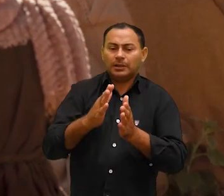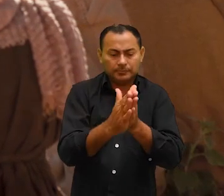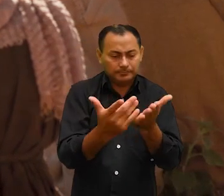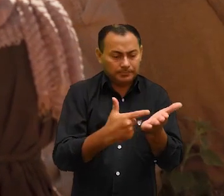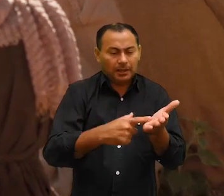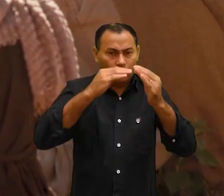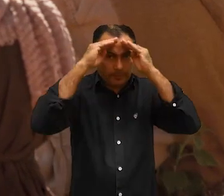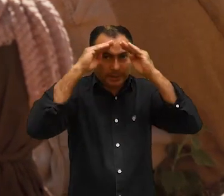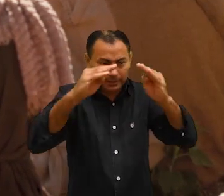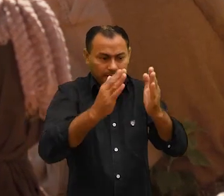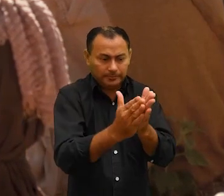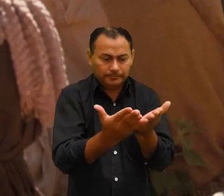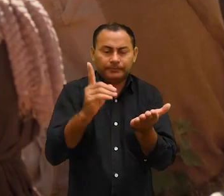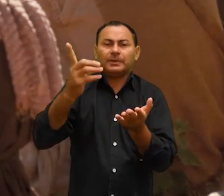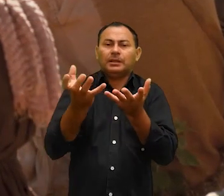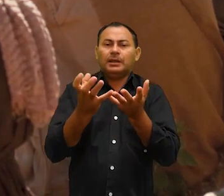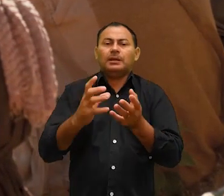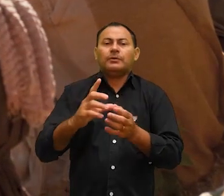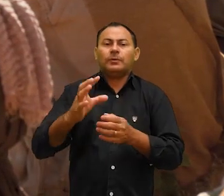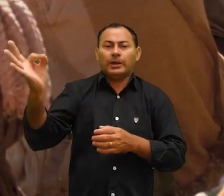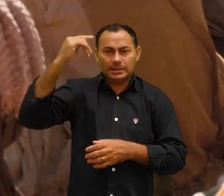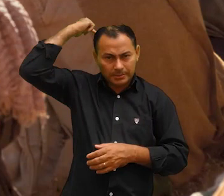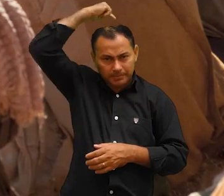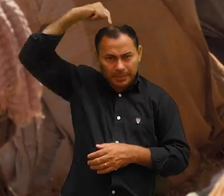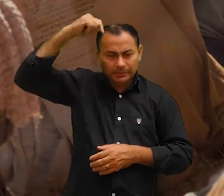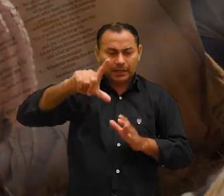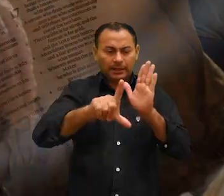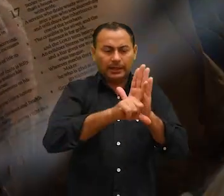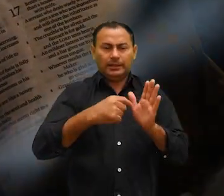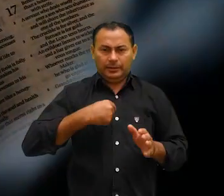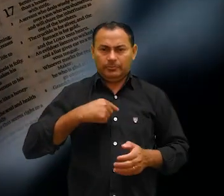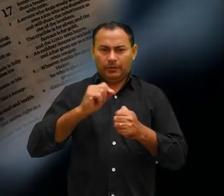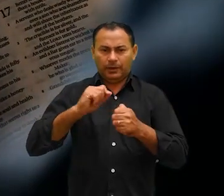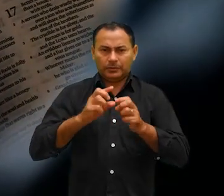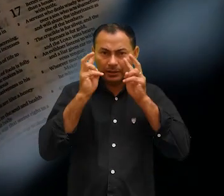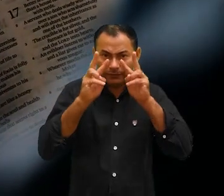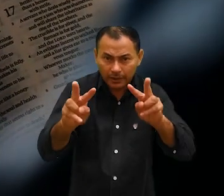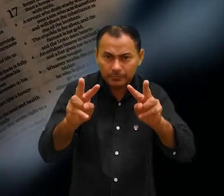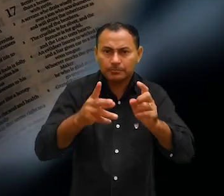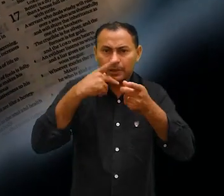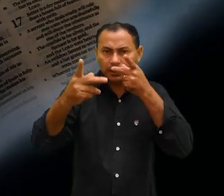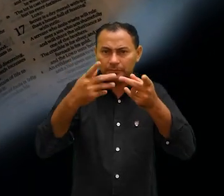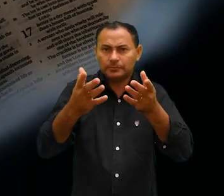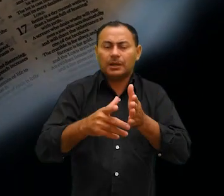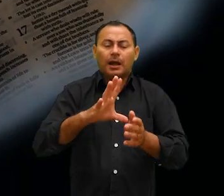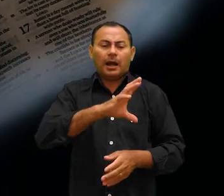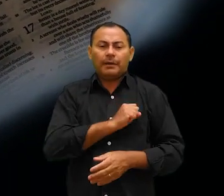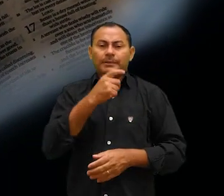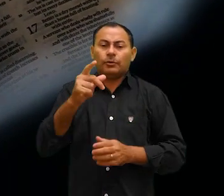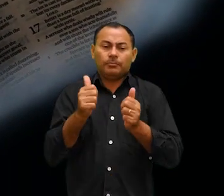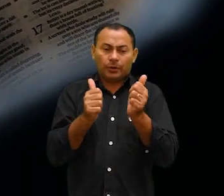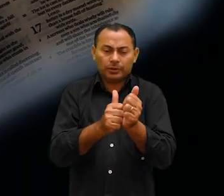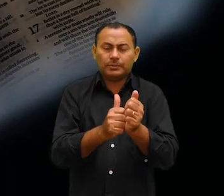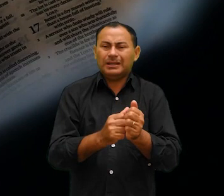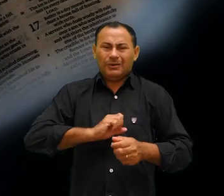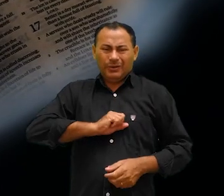Escrituras como eu faço, e buscar nelas o espírito da lei, como eu faço. Vocês ouviram o que foi dito: ame o seu